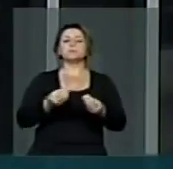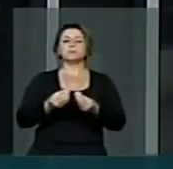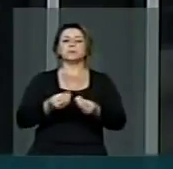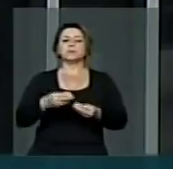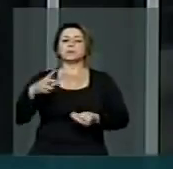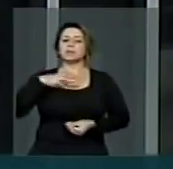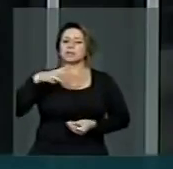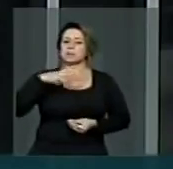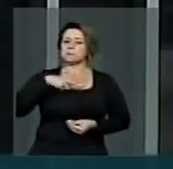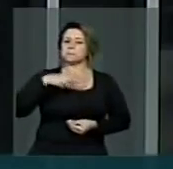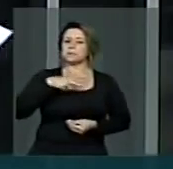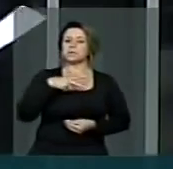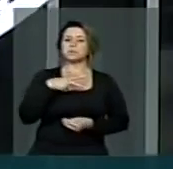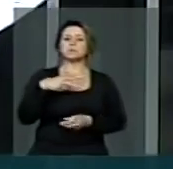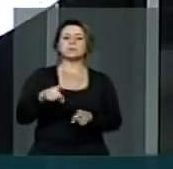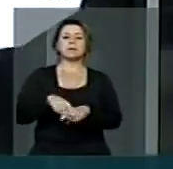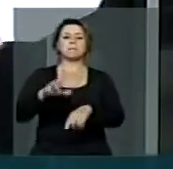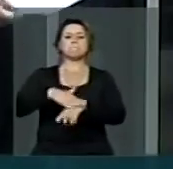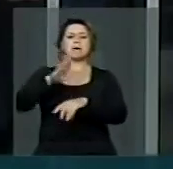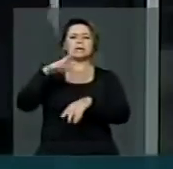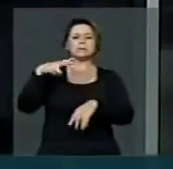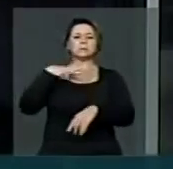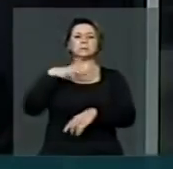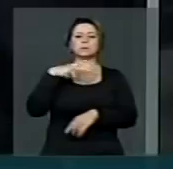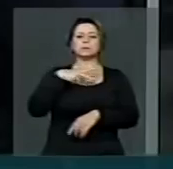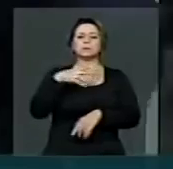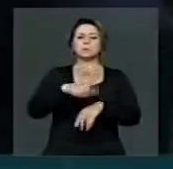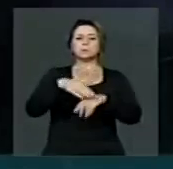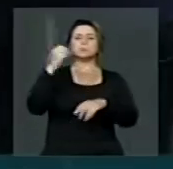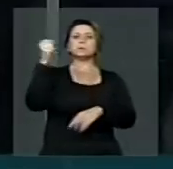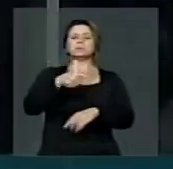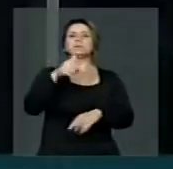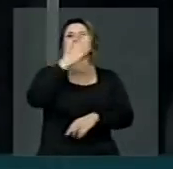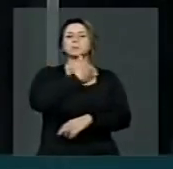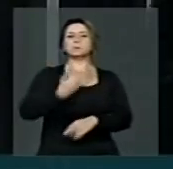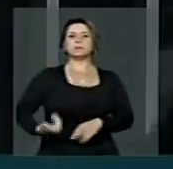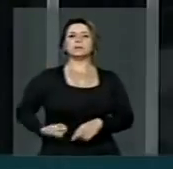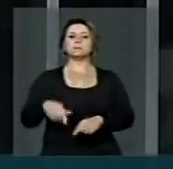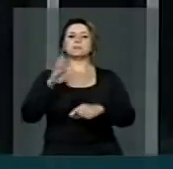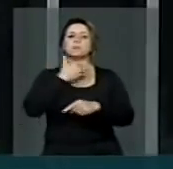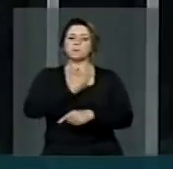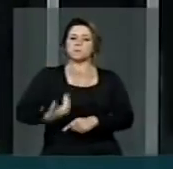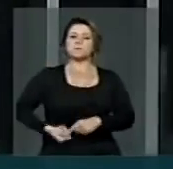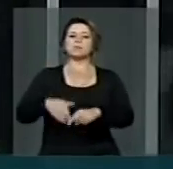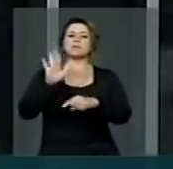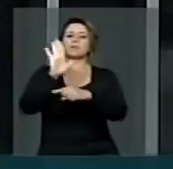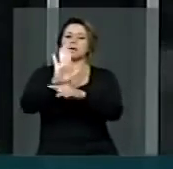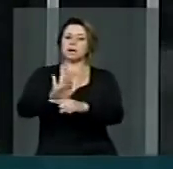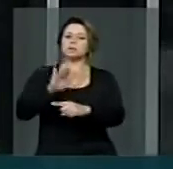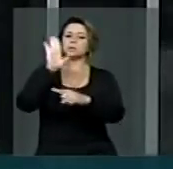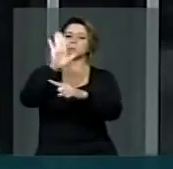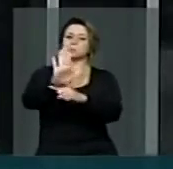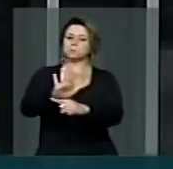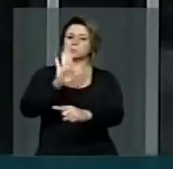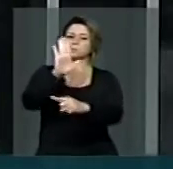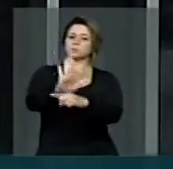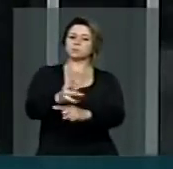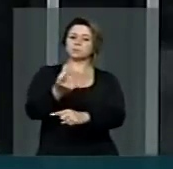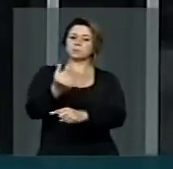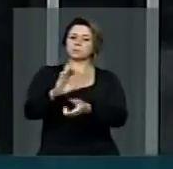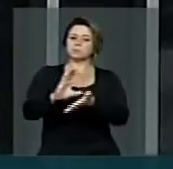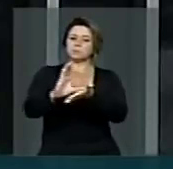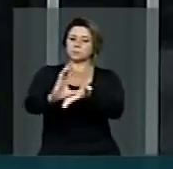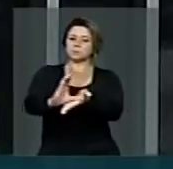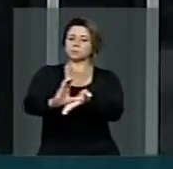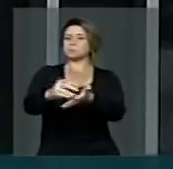ensino privado hoje parece maior do que o governo, que o alimenta, afarta, porque não pode nem poderá